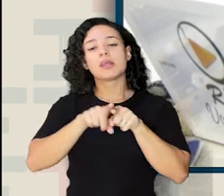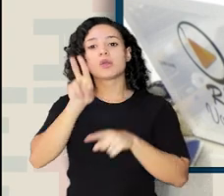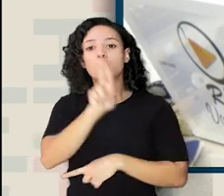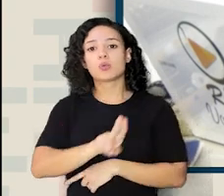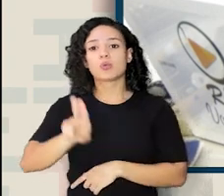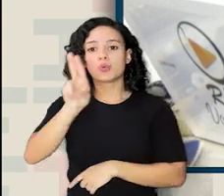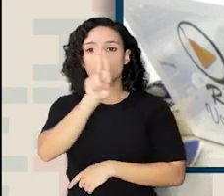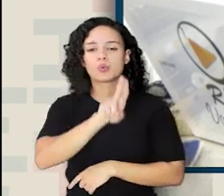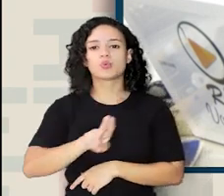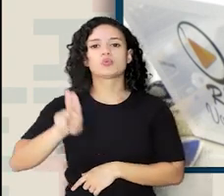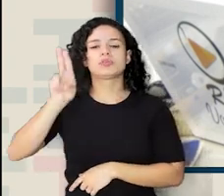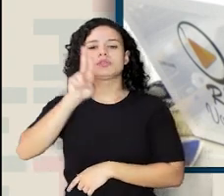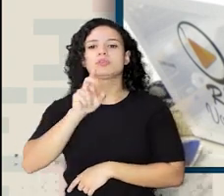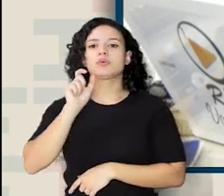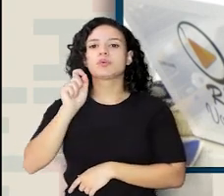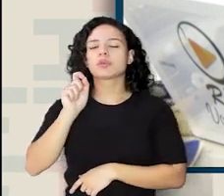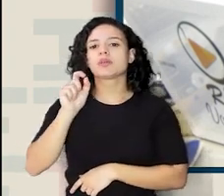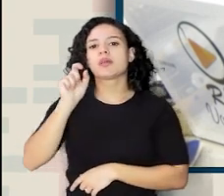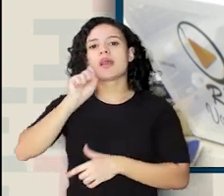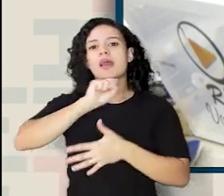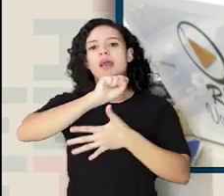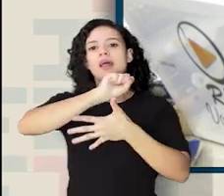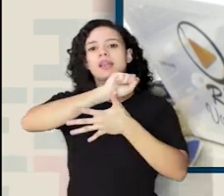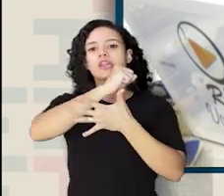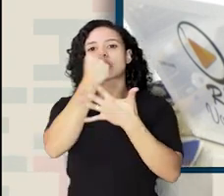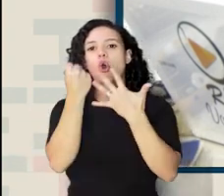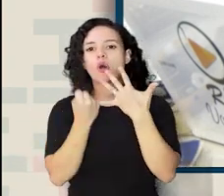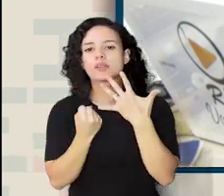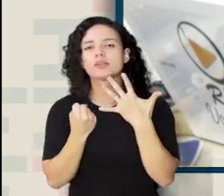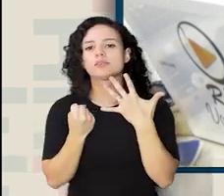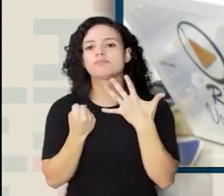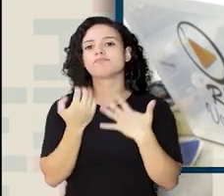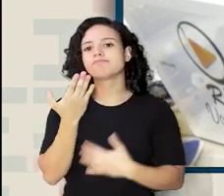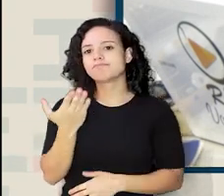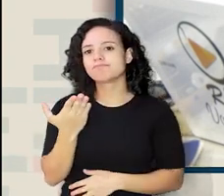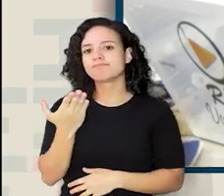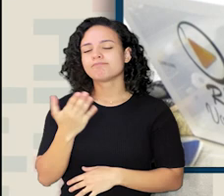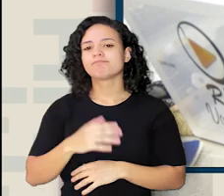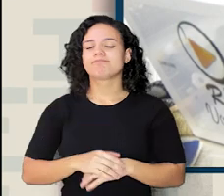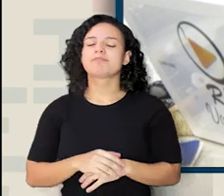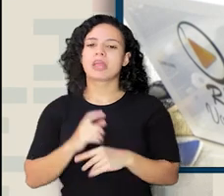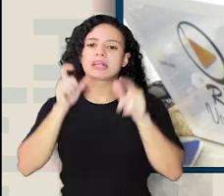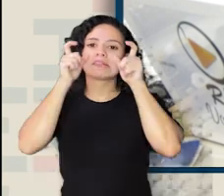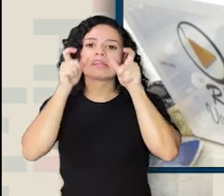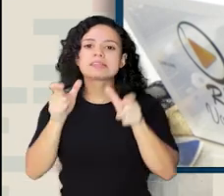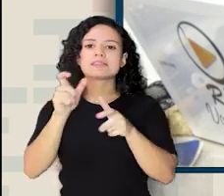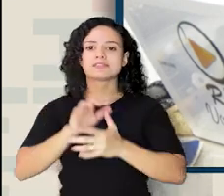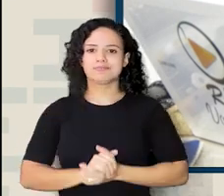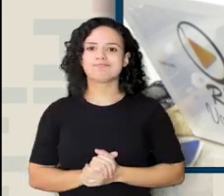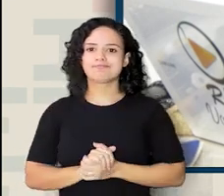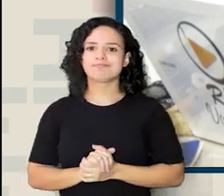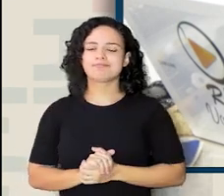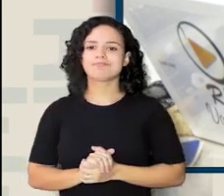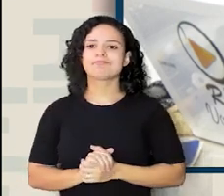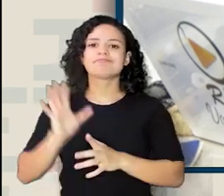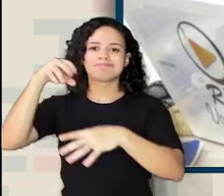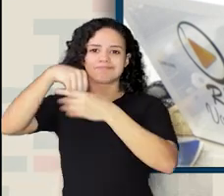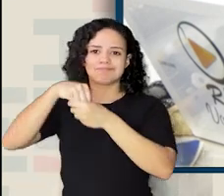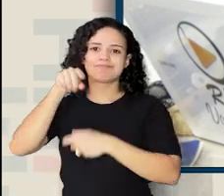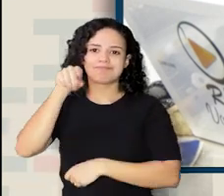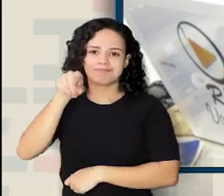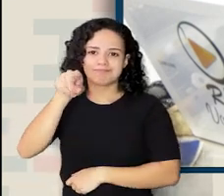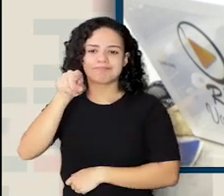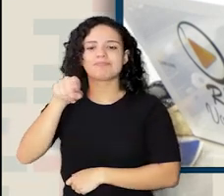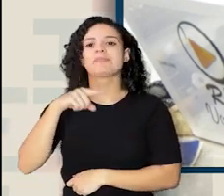ela aparece também com essa notação aqui, né? É muito interessante,